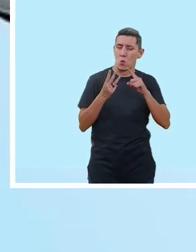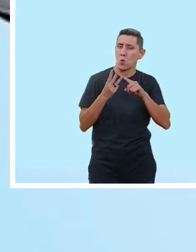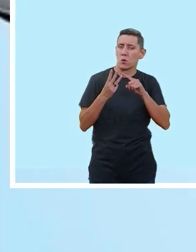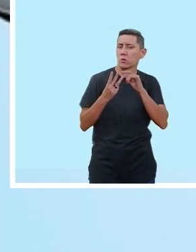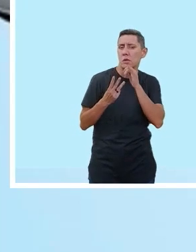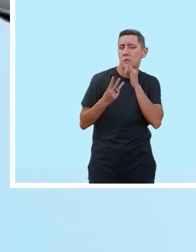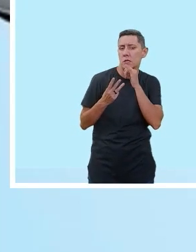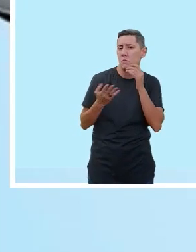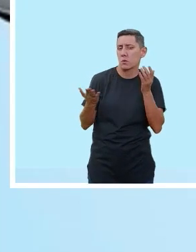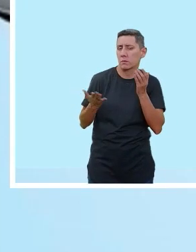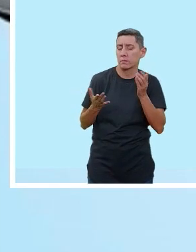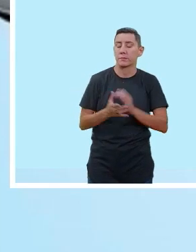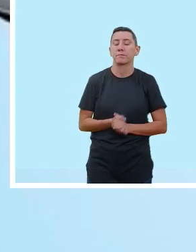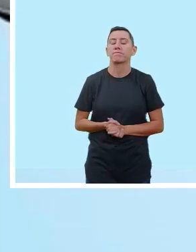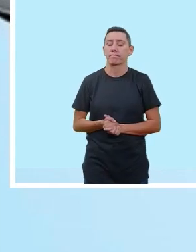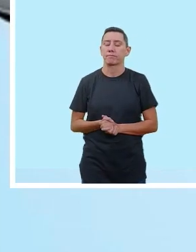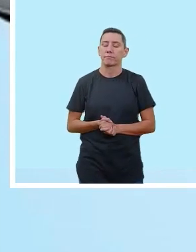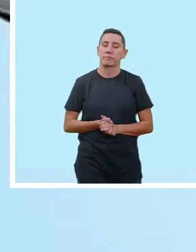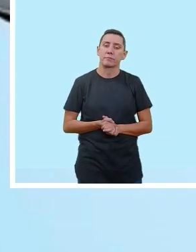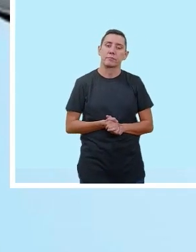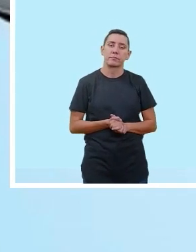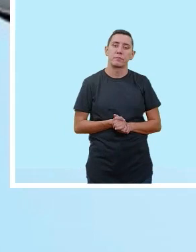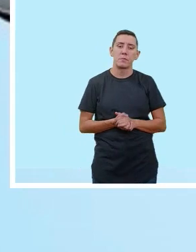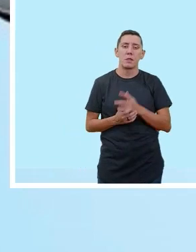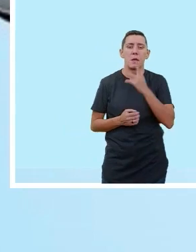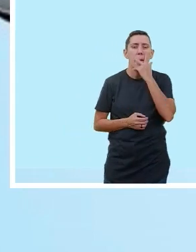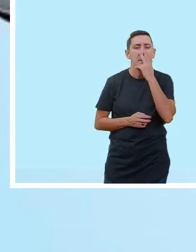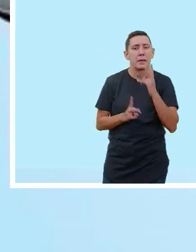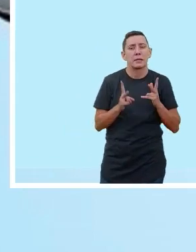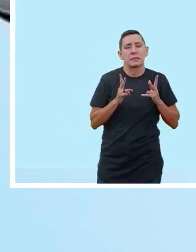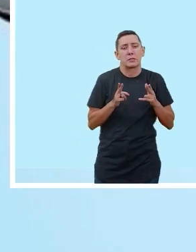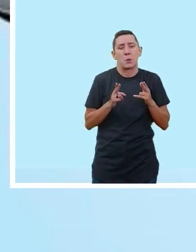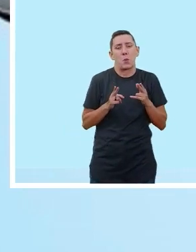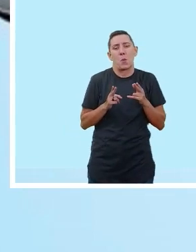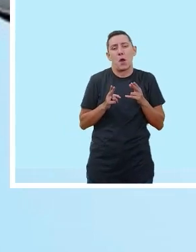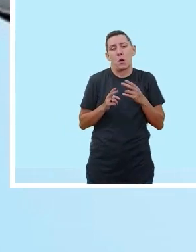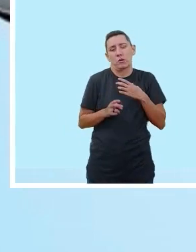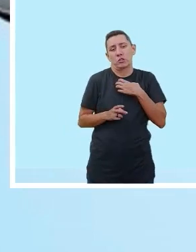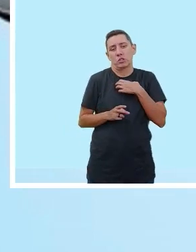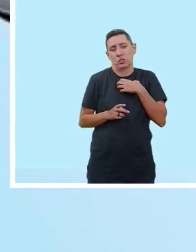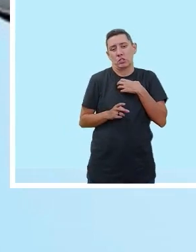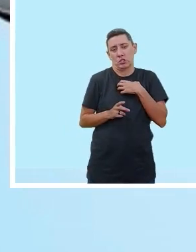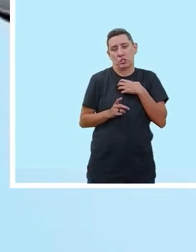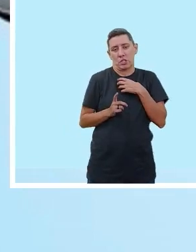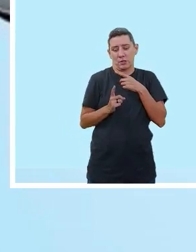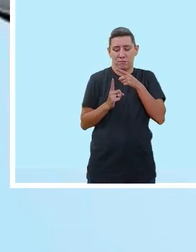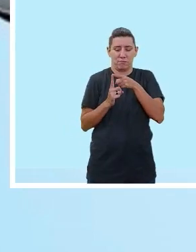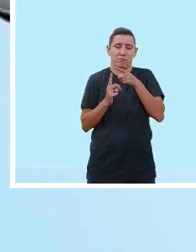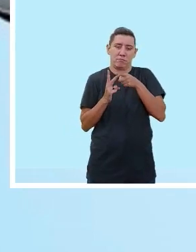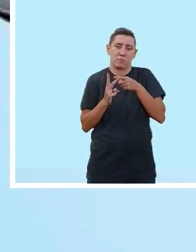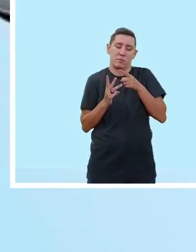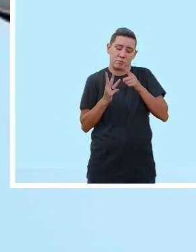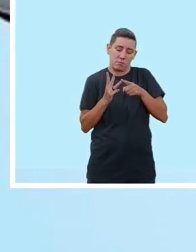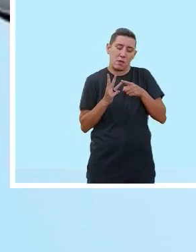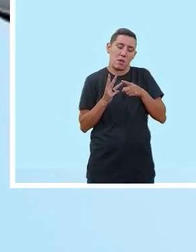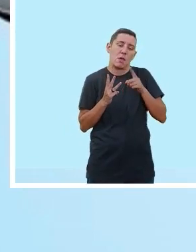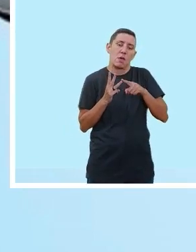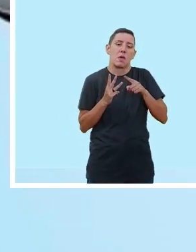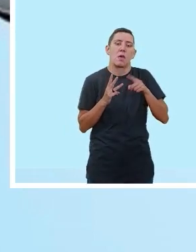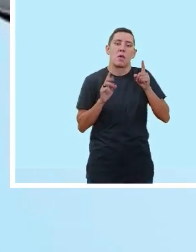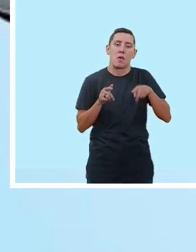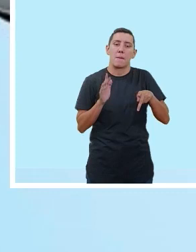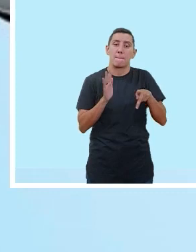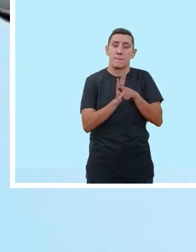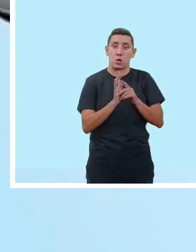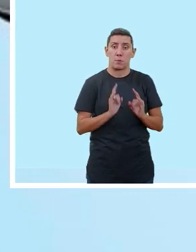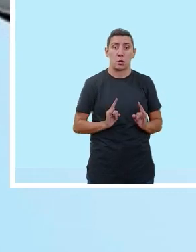de aplicação, ele parte do mesmo princípio, né? O princípio é o mesmo, né? Fonte de energia renovável com aplicação